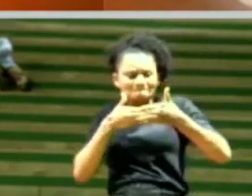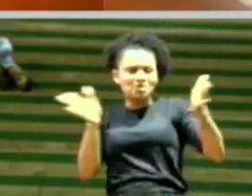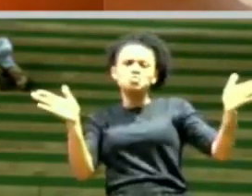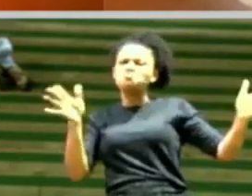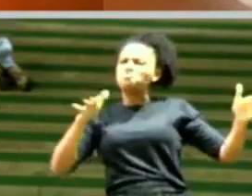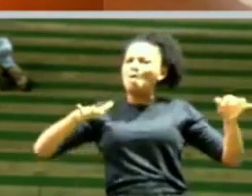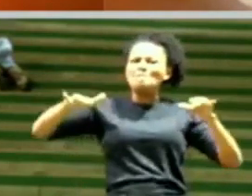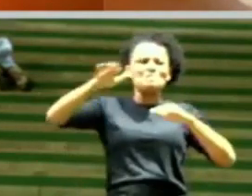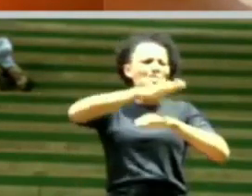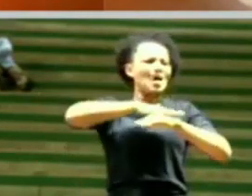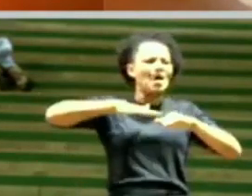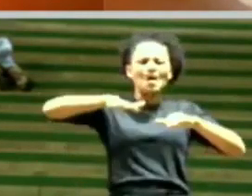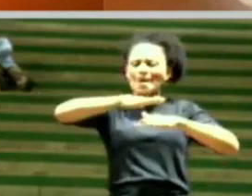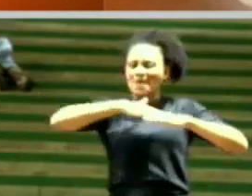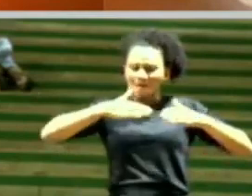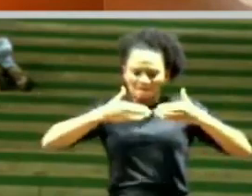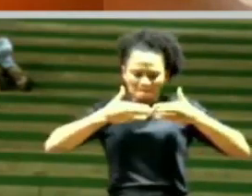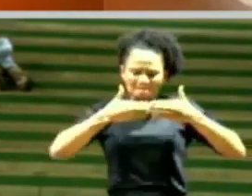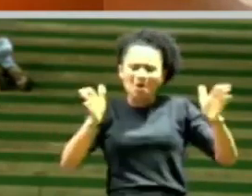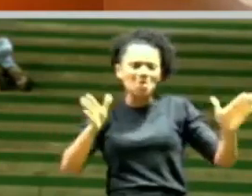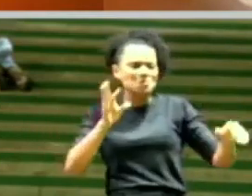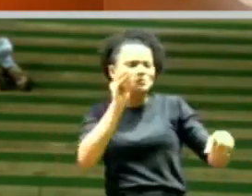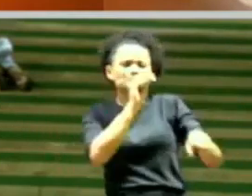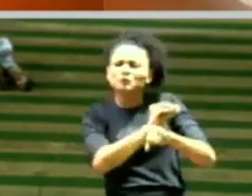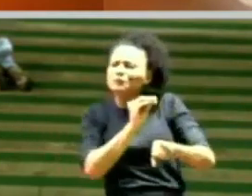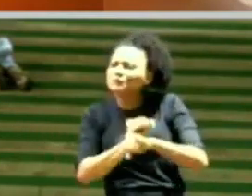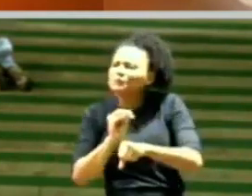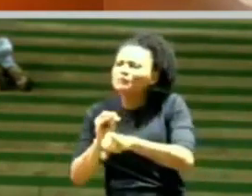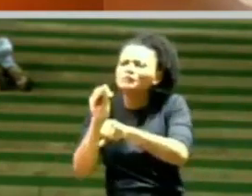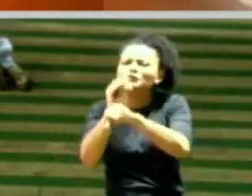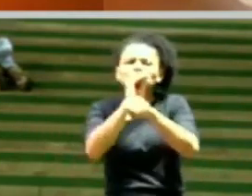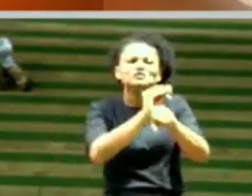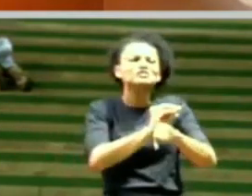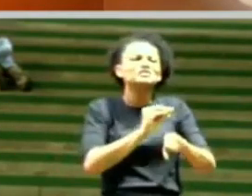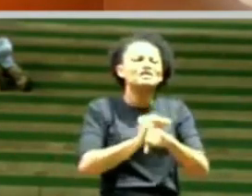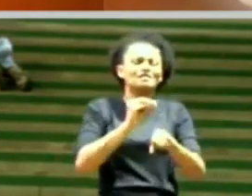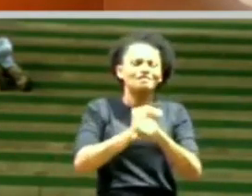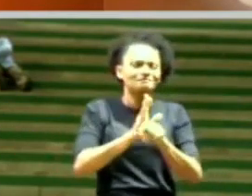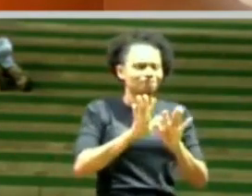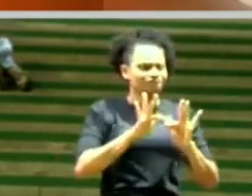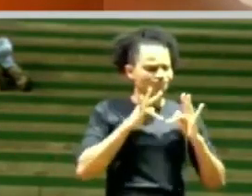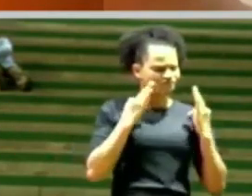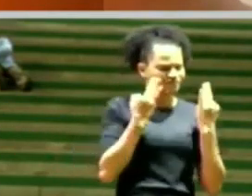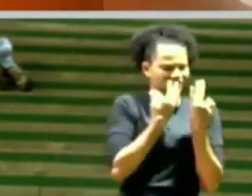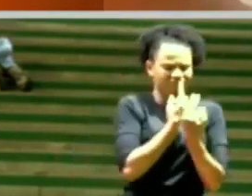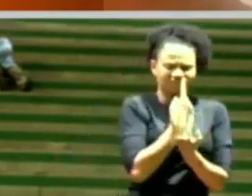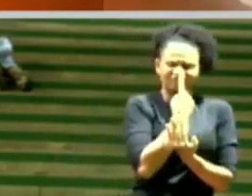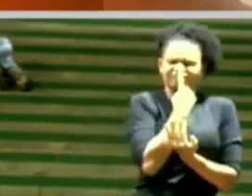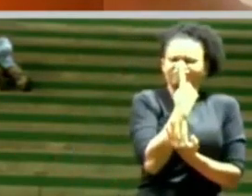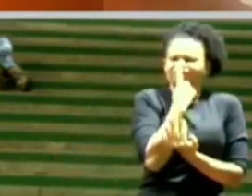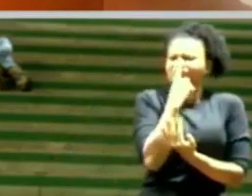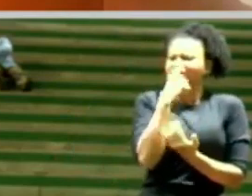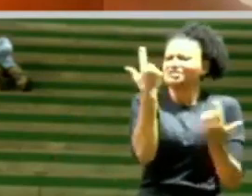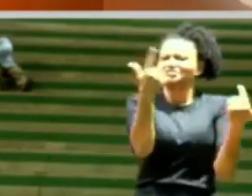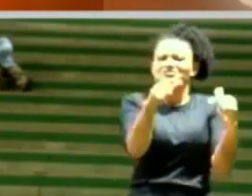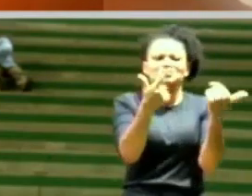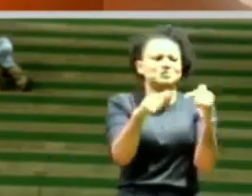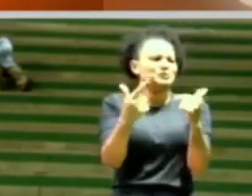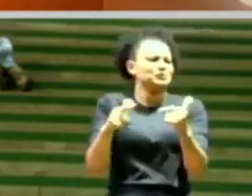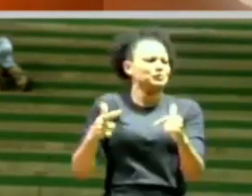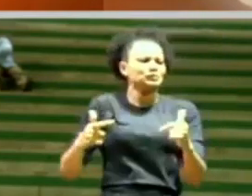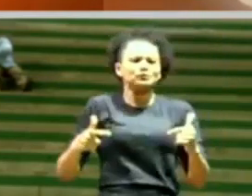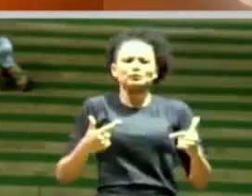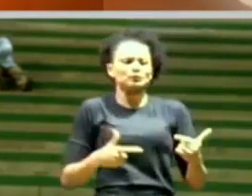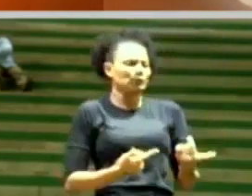formalidade e começa a tratar o seu povo de forma familiar. Não há